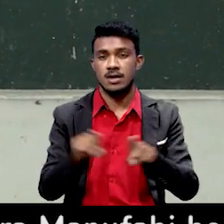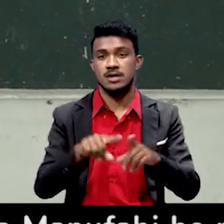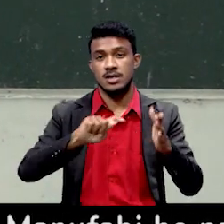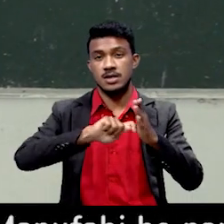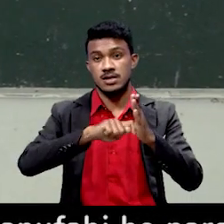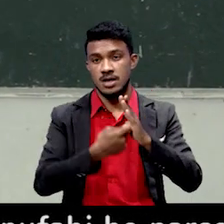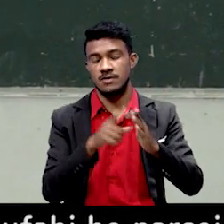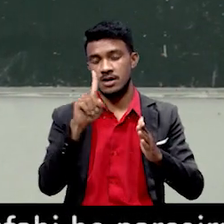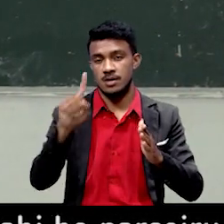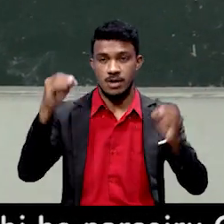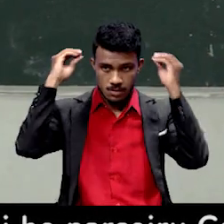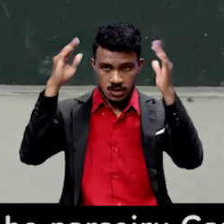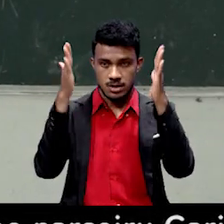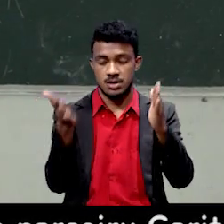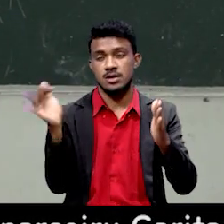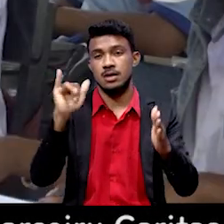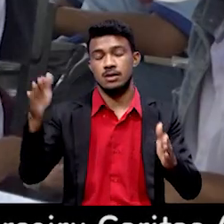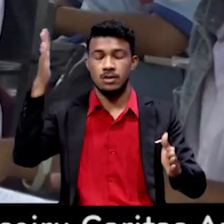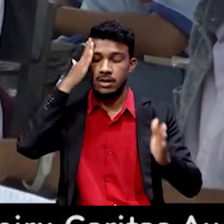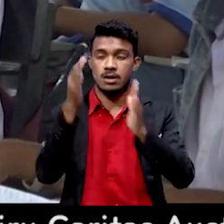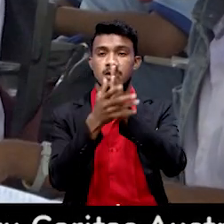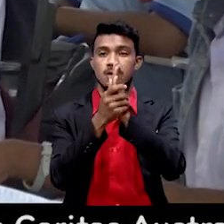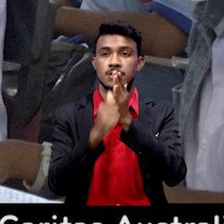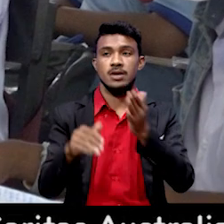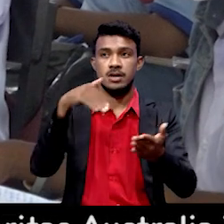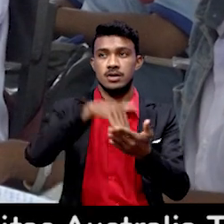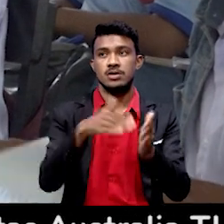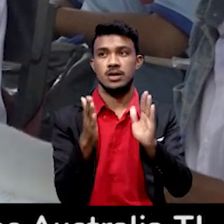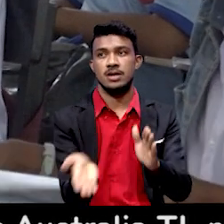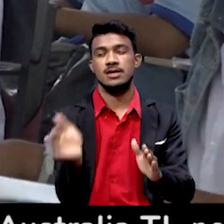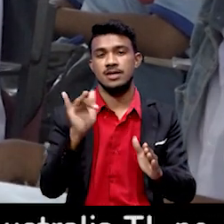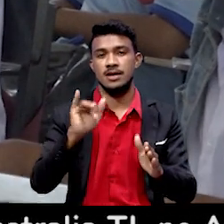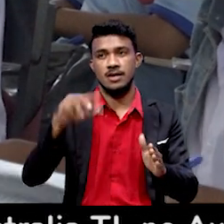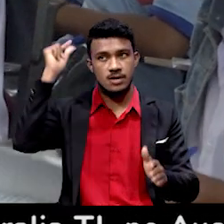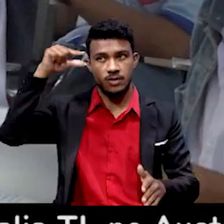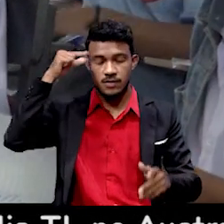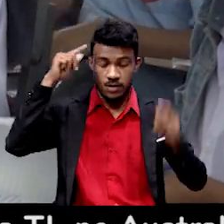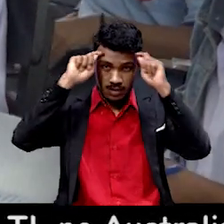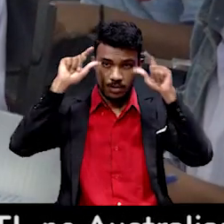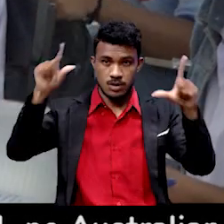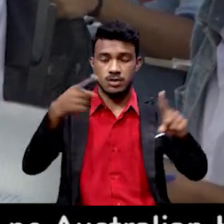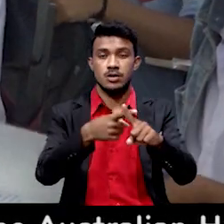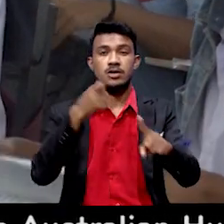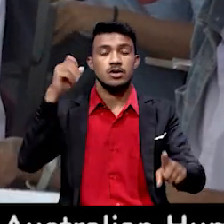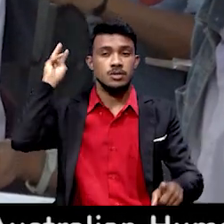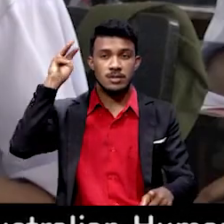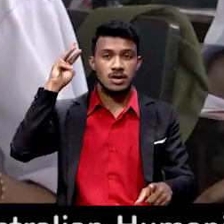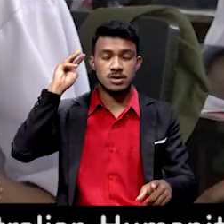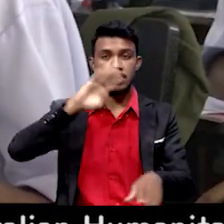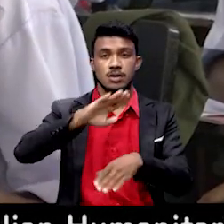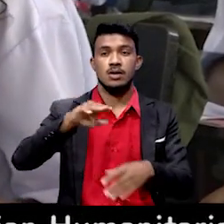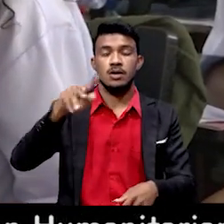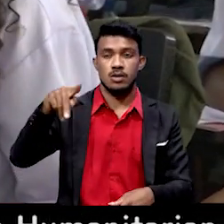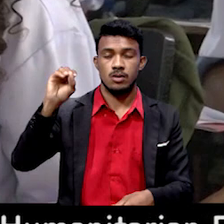sira atu hatene capacidade estudante siranian. Tamba ne governo Timor-Leste li husi ministério competente